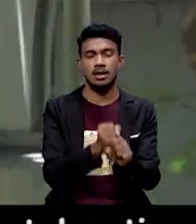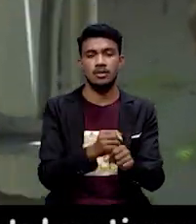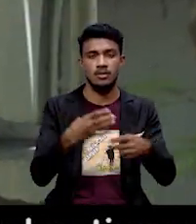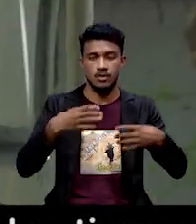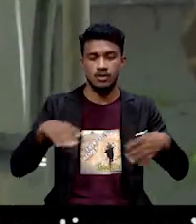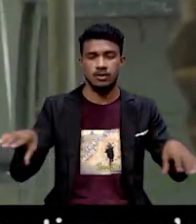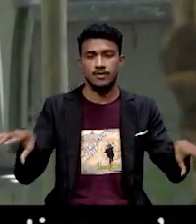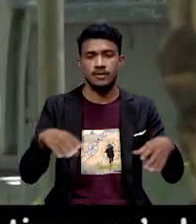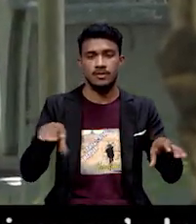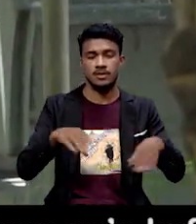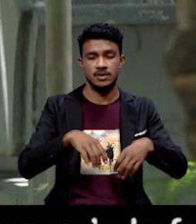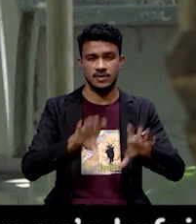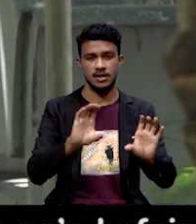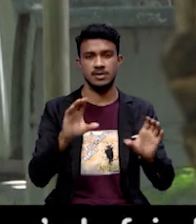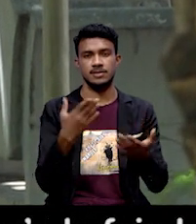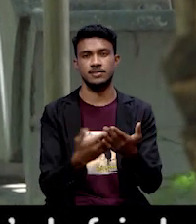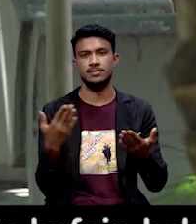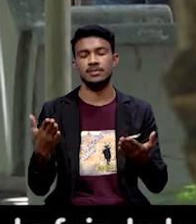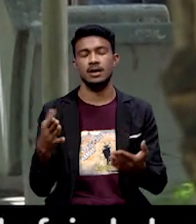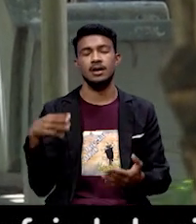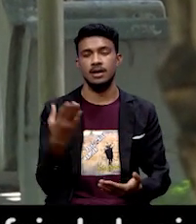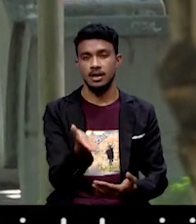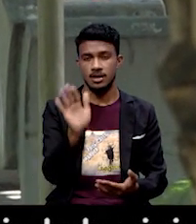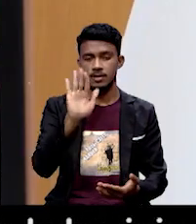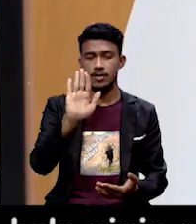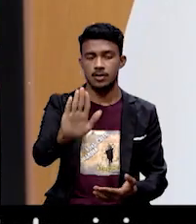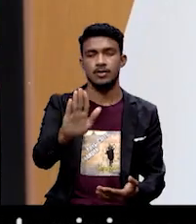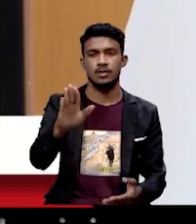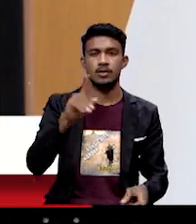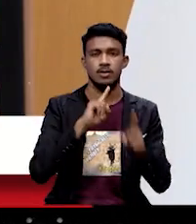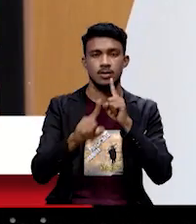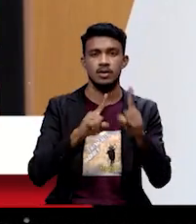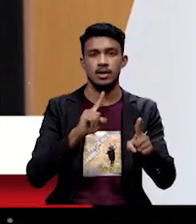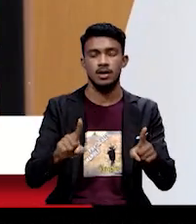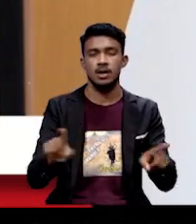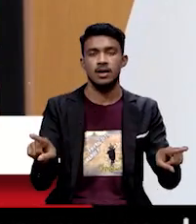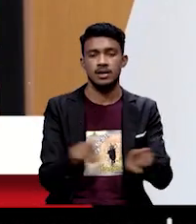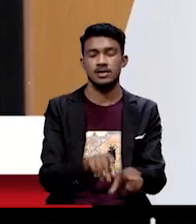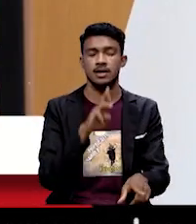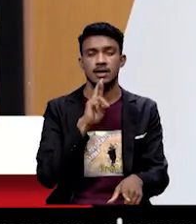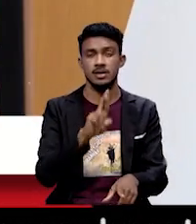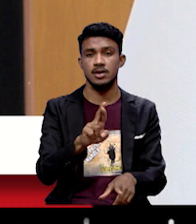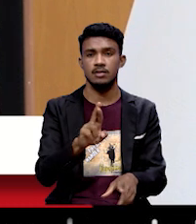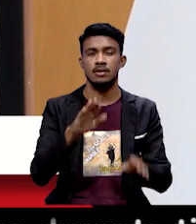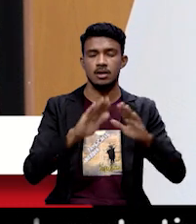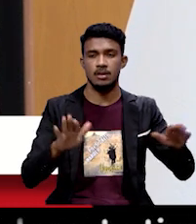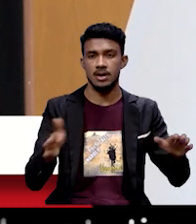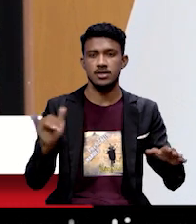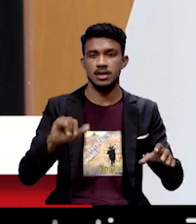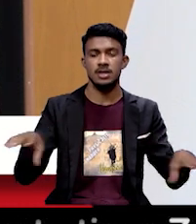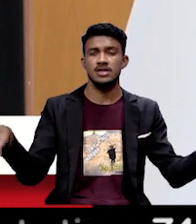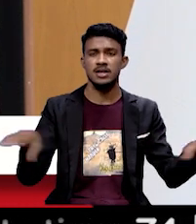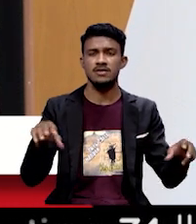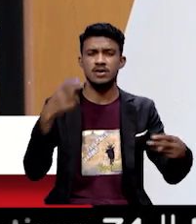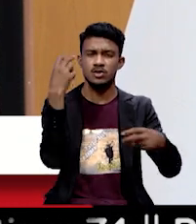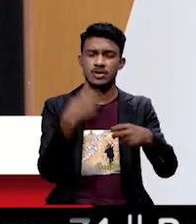ba resultado pesquisas ne anizou hita bot kolia, katak razão labarik sira envolve e serviços perigosos ser